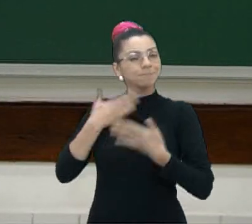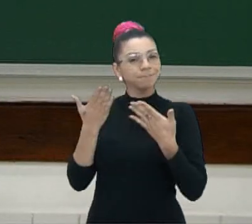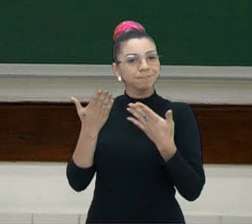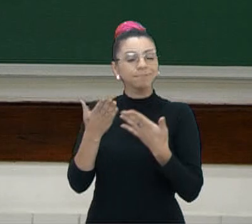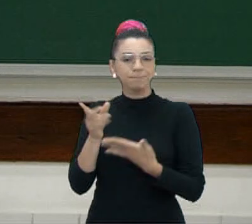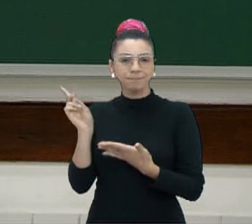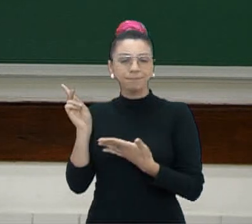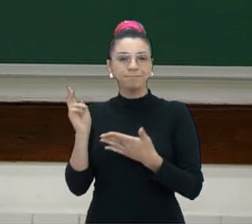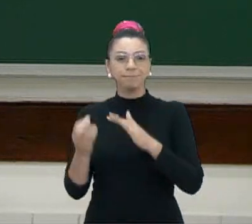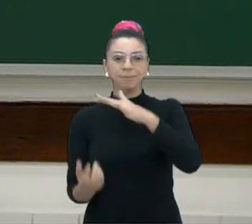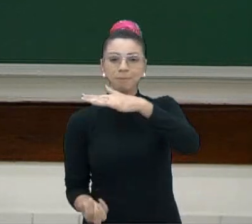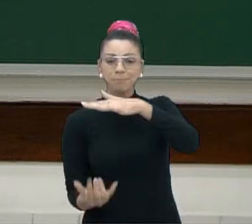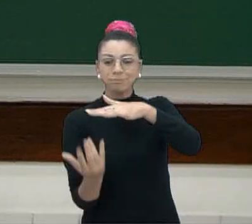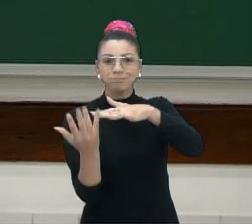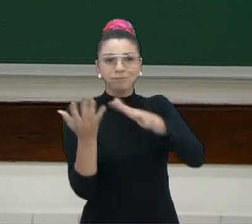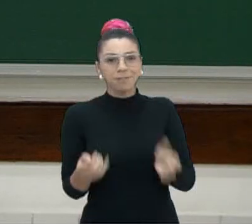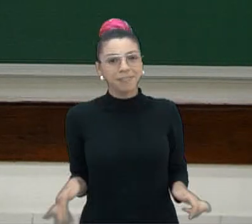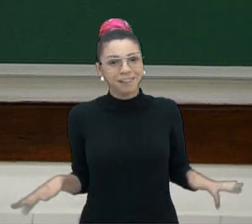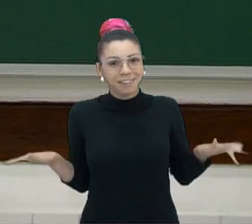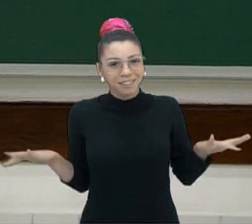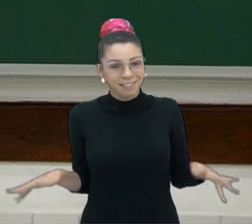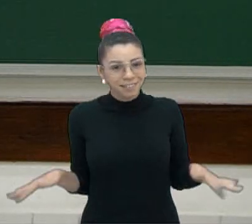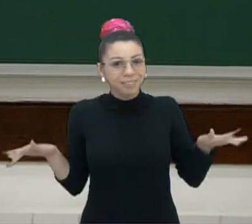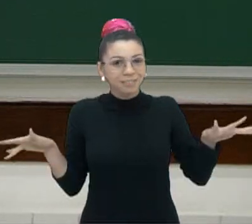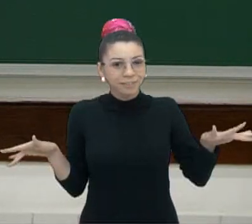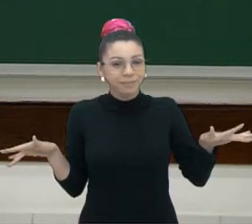por este vento que veio ali